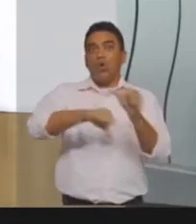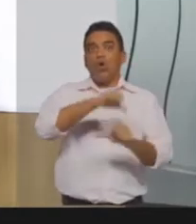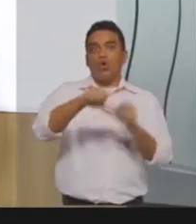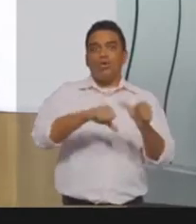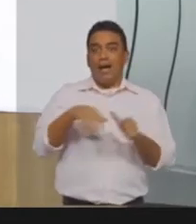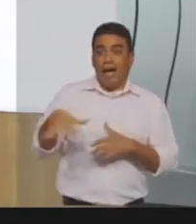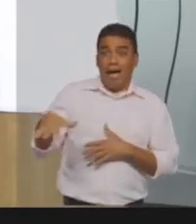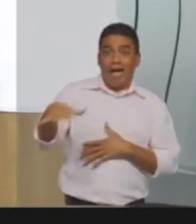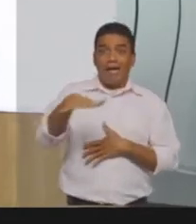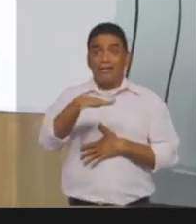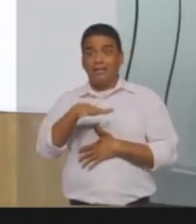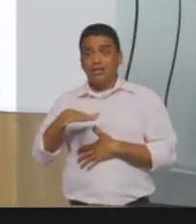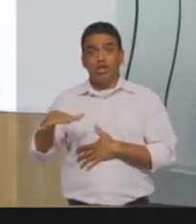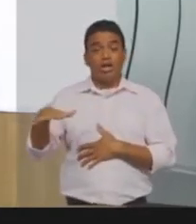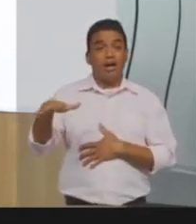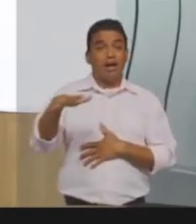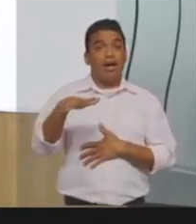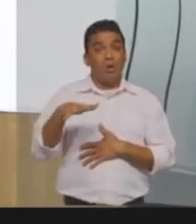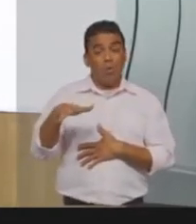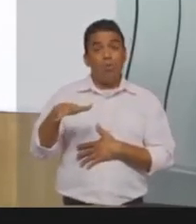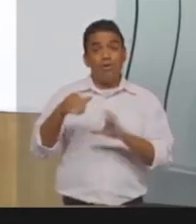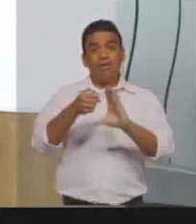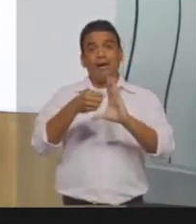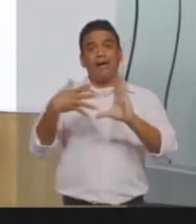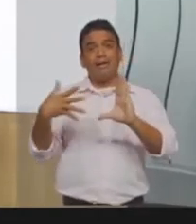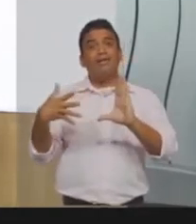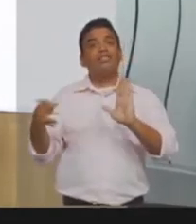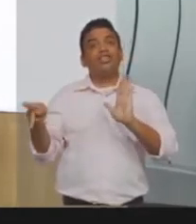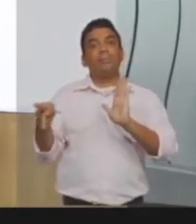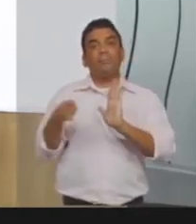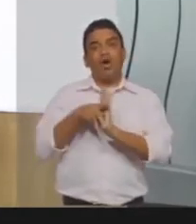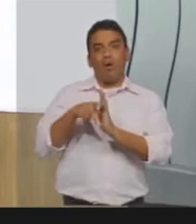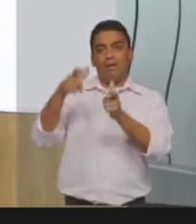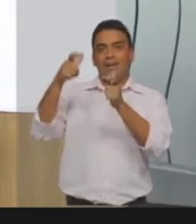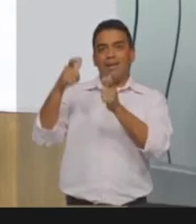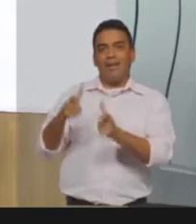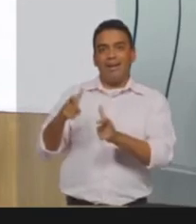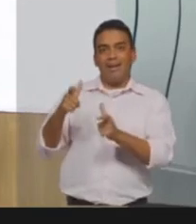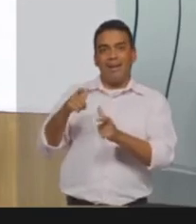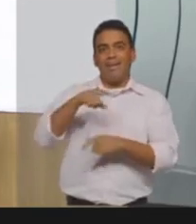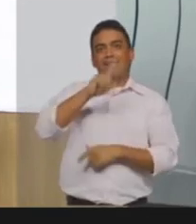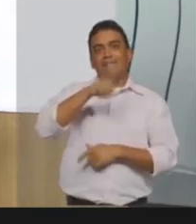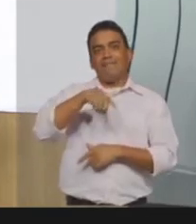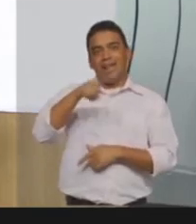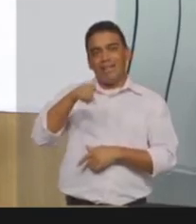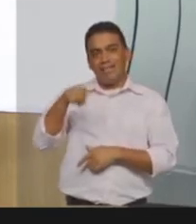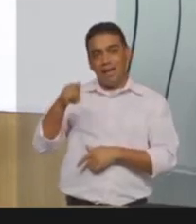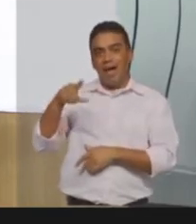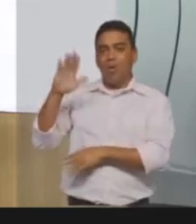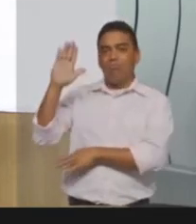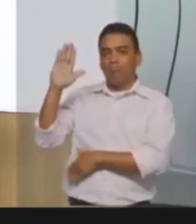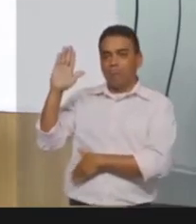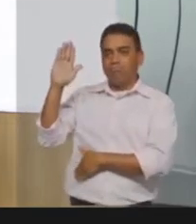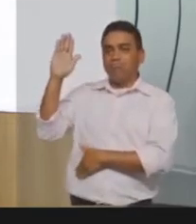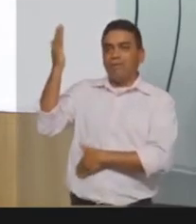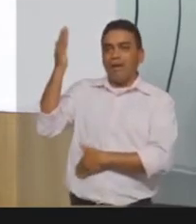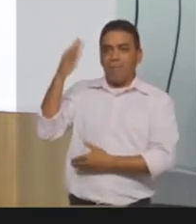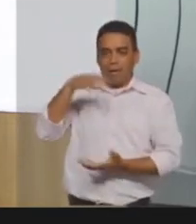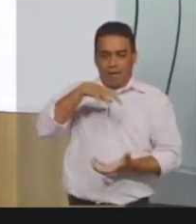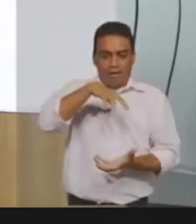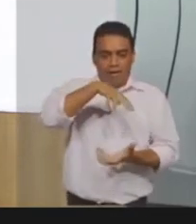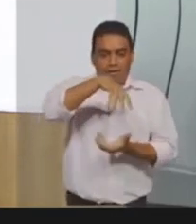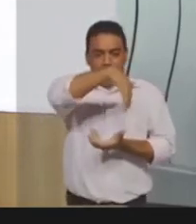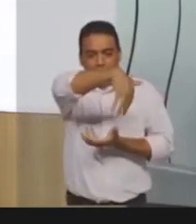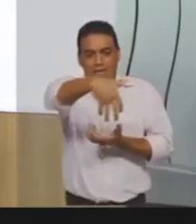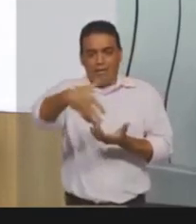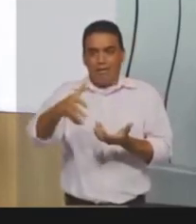regiões podem ser caracterizadas de acordo com certas variações atmosféricas que vão definir o clima delas.